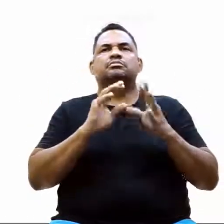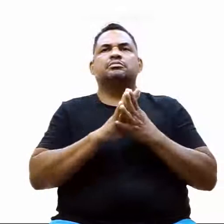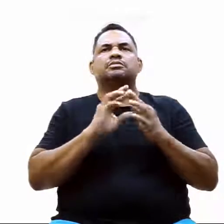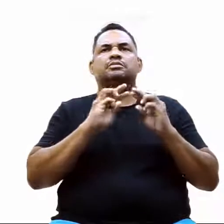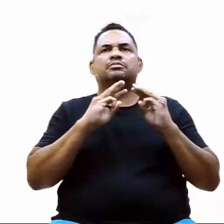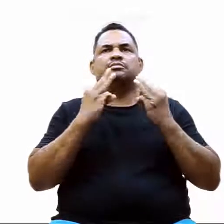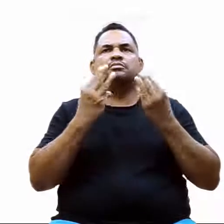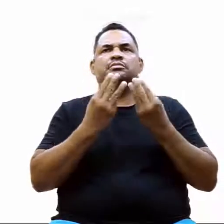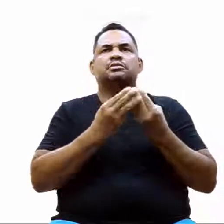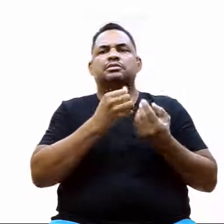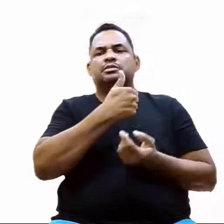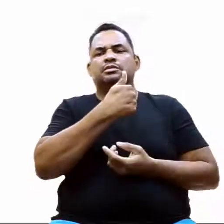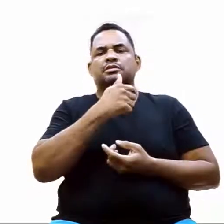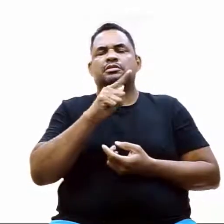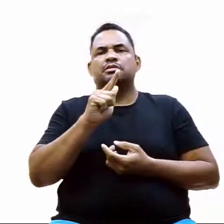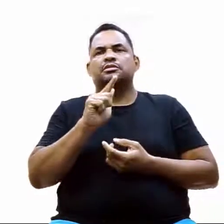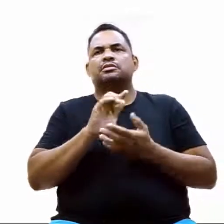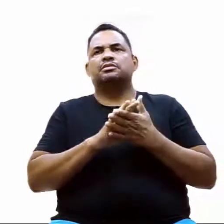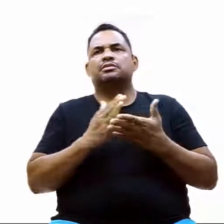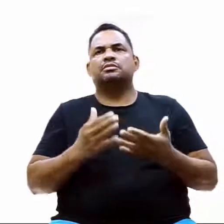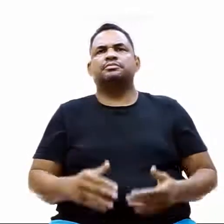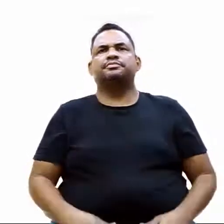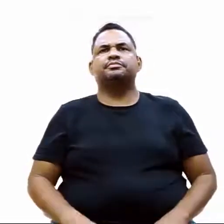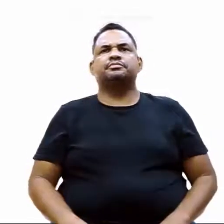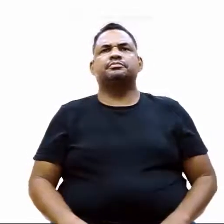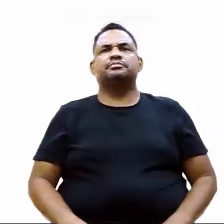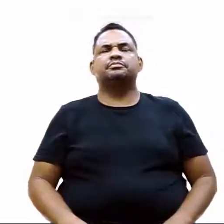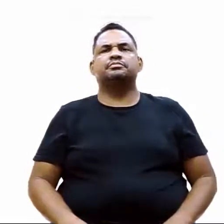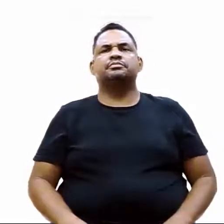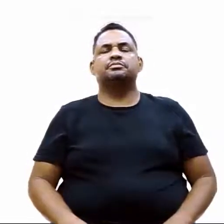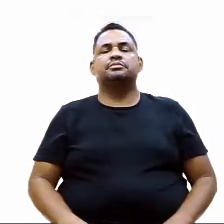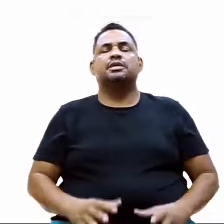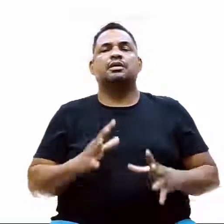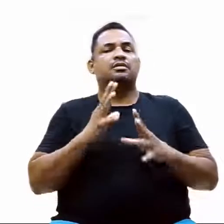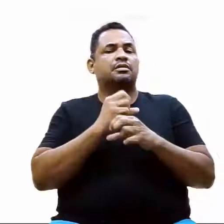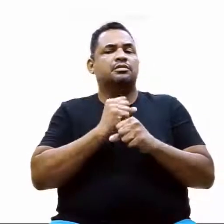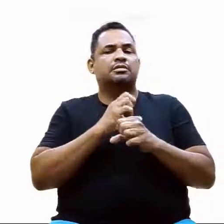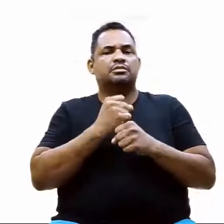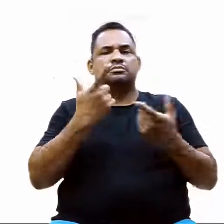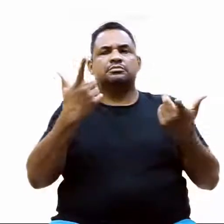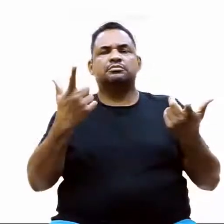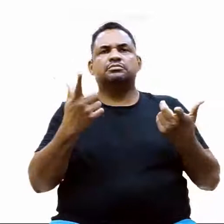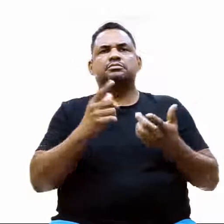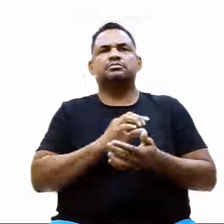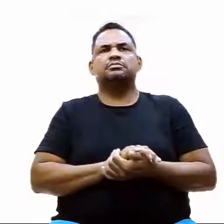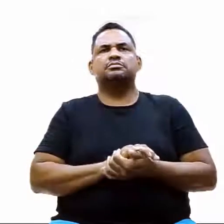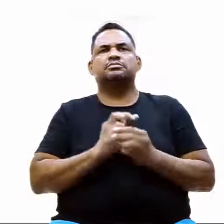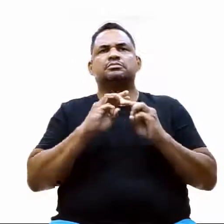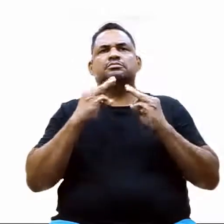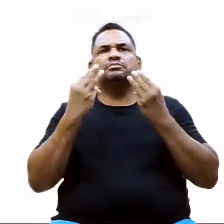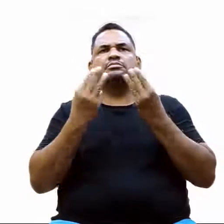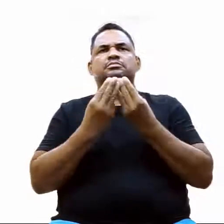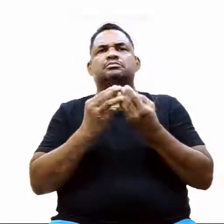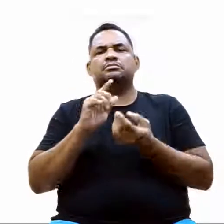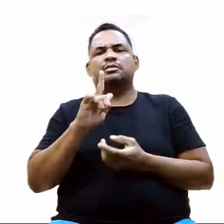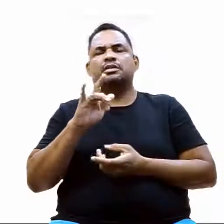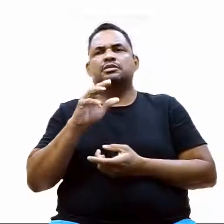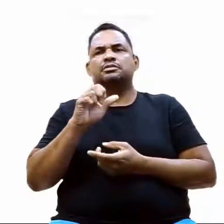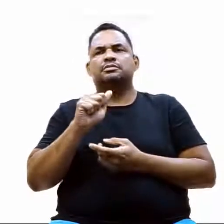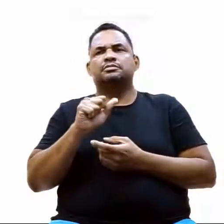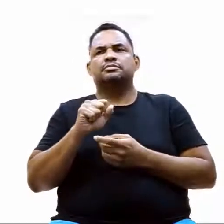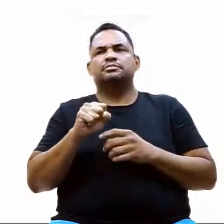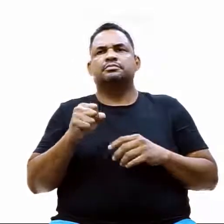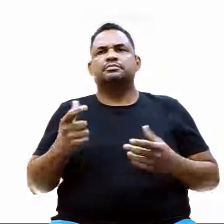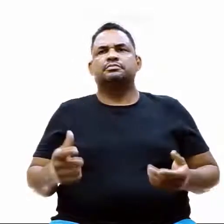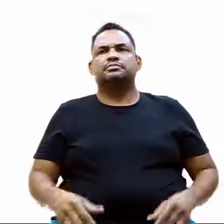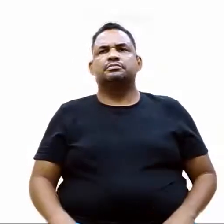10 gramas. Está pedindo para você determinar, digamos assim, calcular a massa desse outro componente.